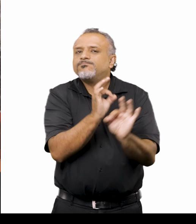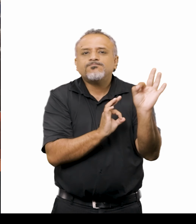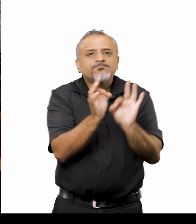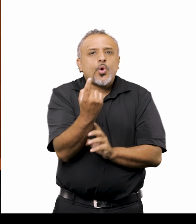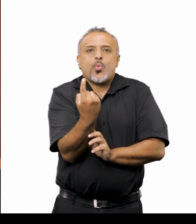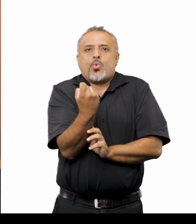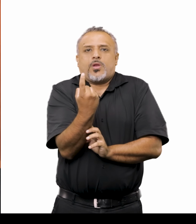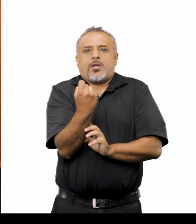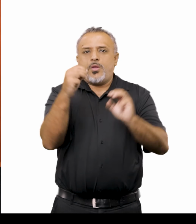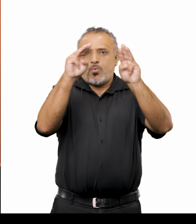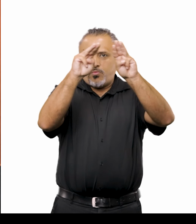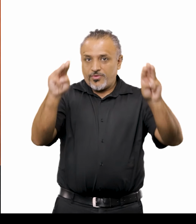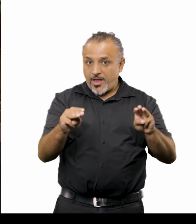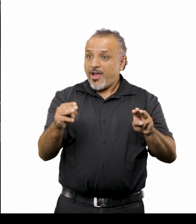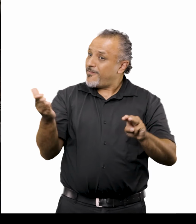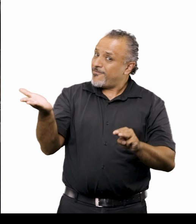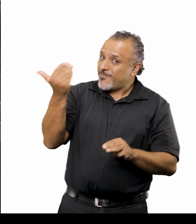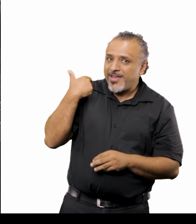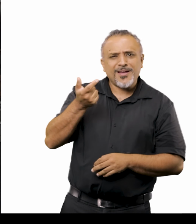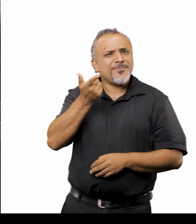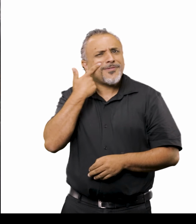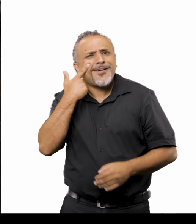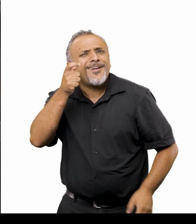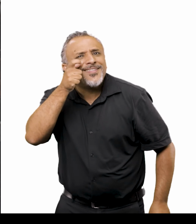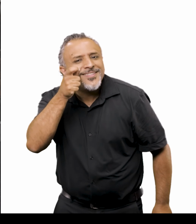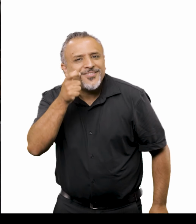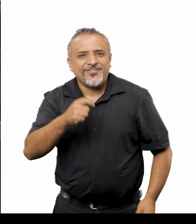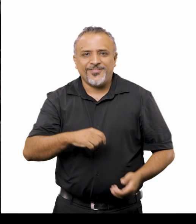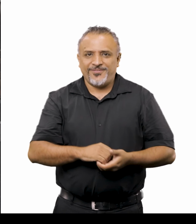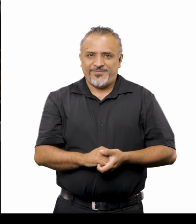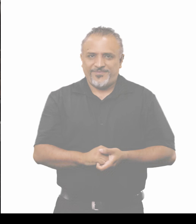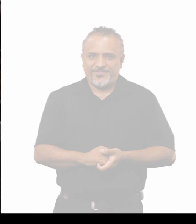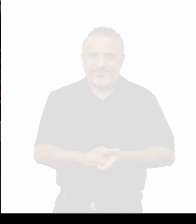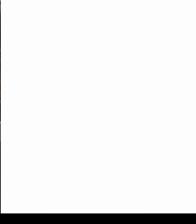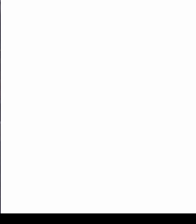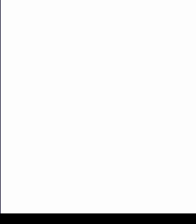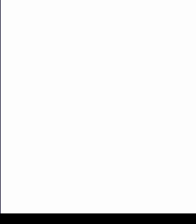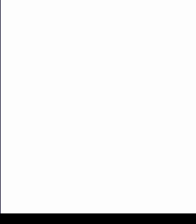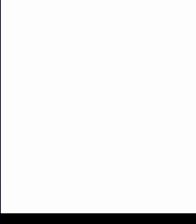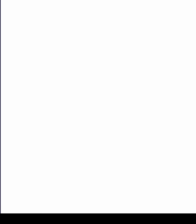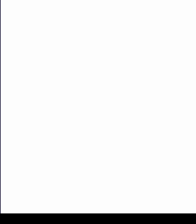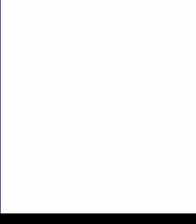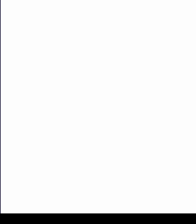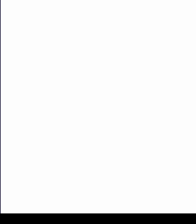e um dos trabalhos mais icônicos da coleção do museu. Venha ao MASP para vê-la ao vivo.